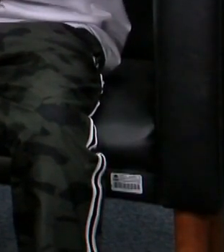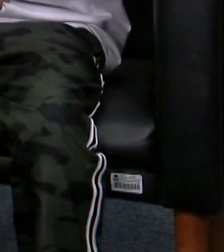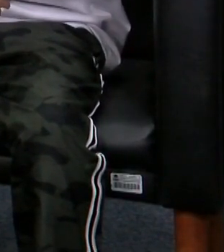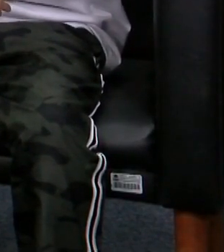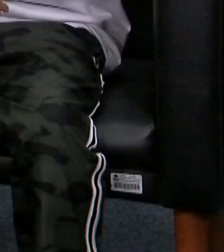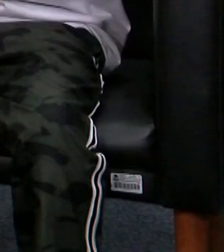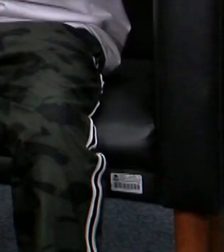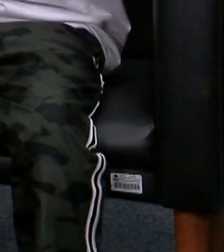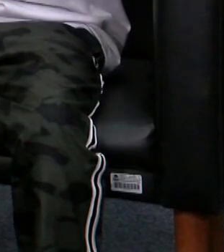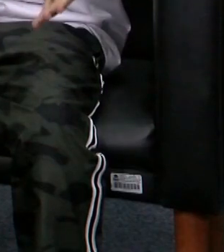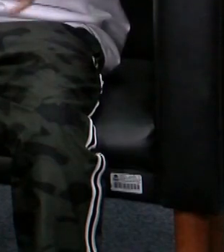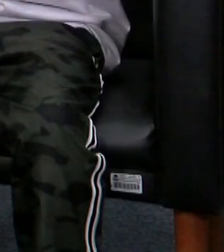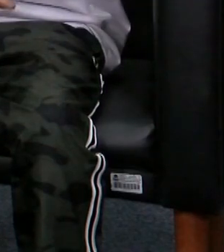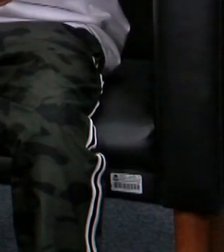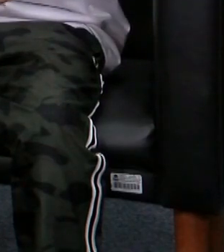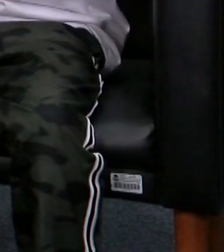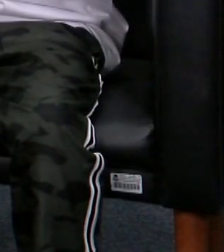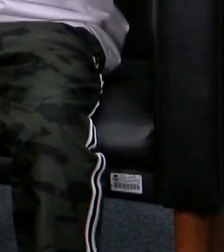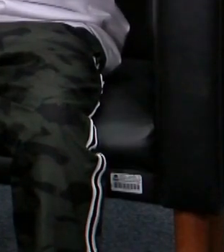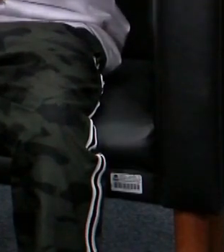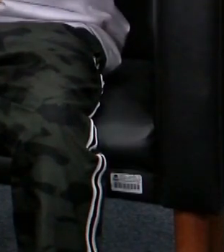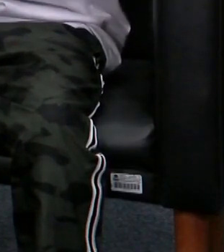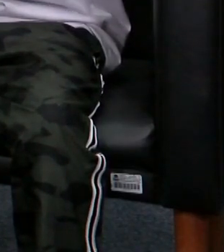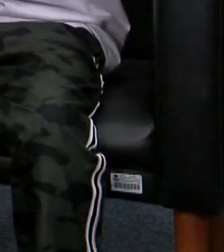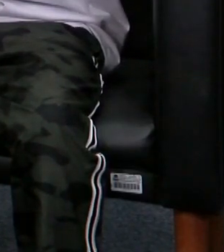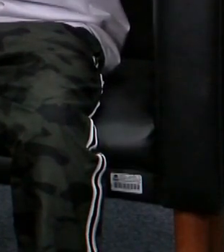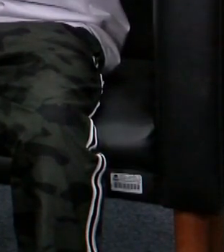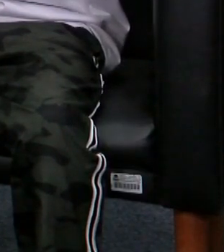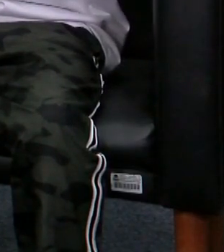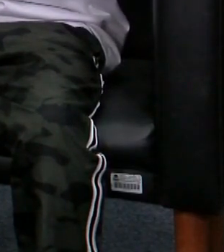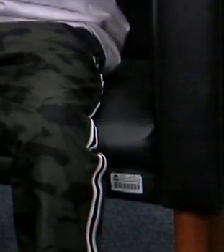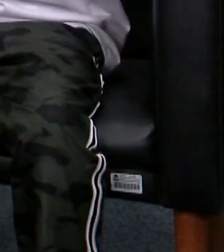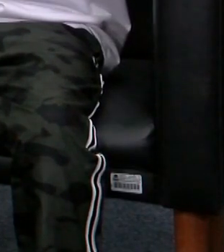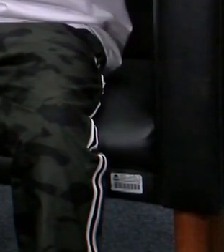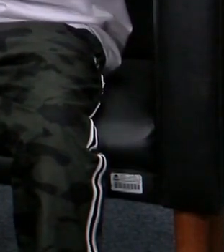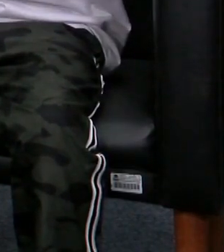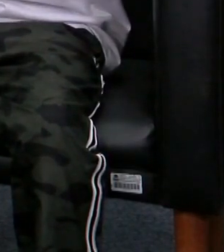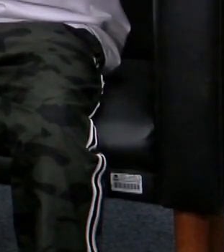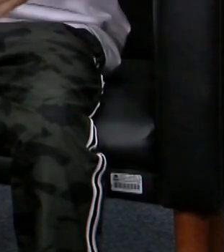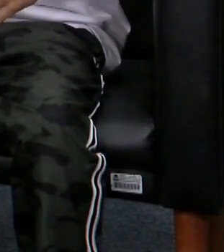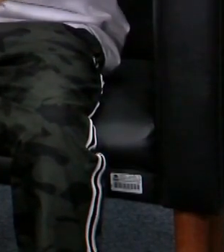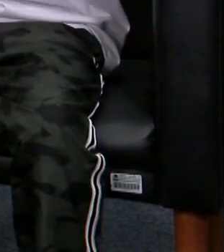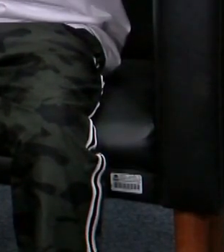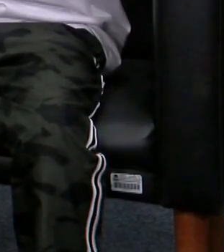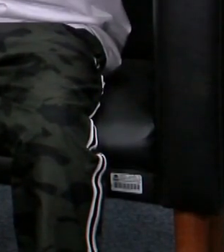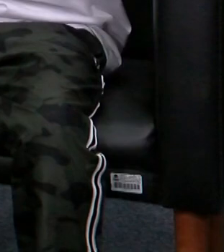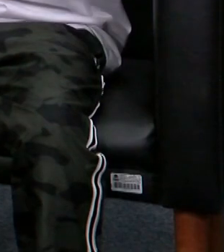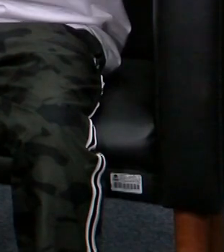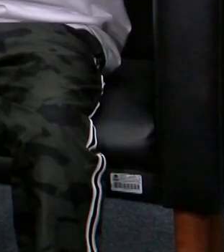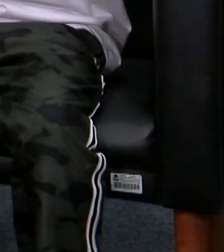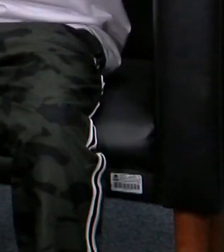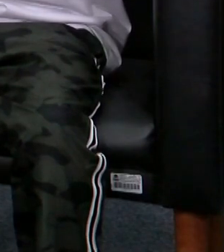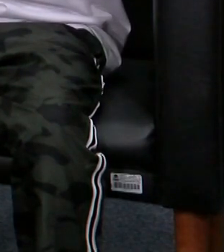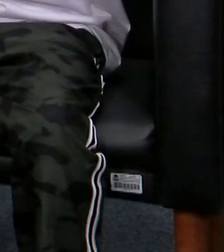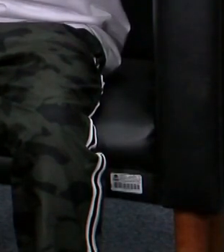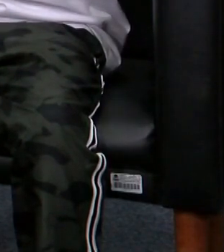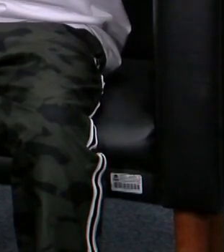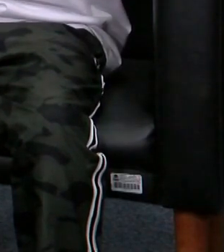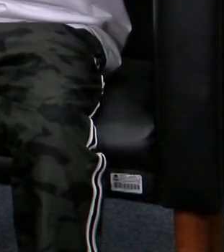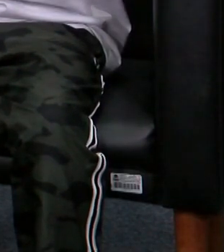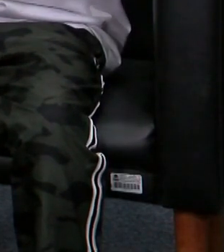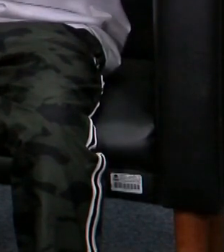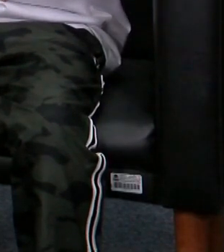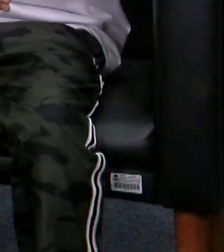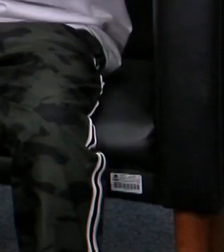a mais, porque eu não quero atrapalhar meus colegas, que eles também querem trazer os projetos deles e eu fico ocupando a